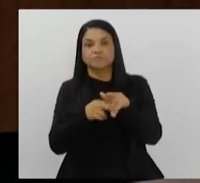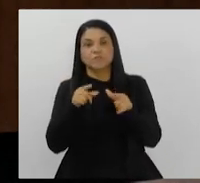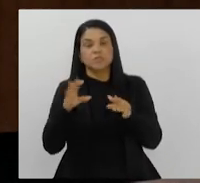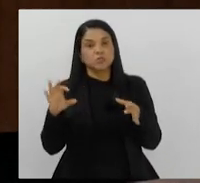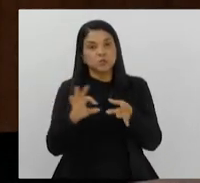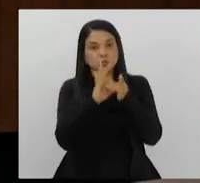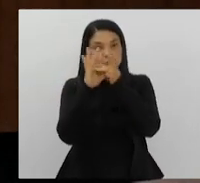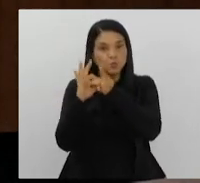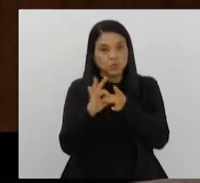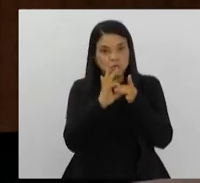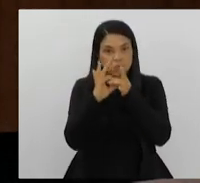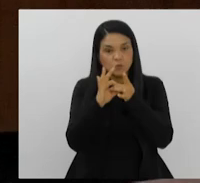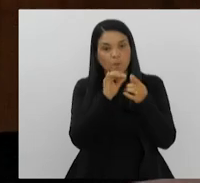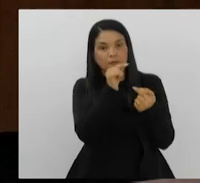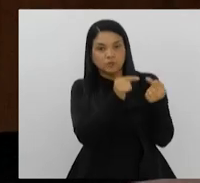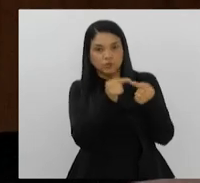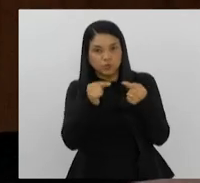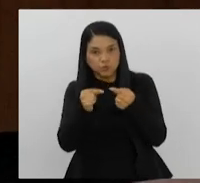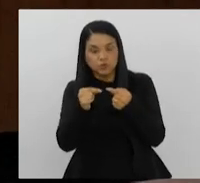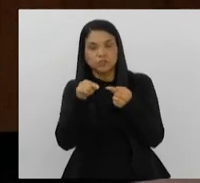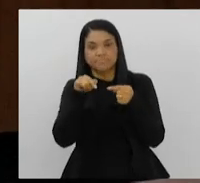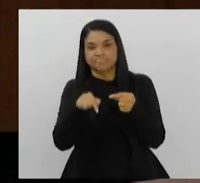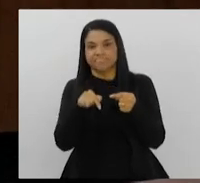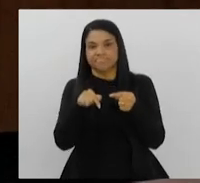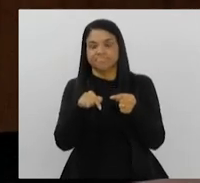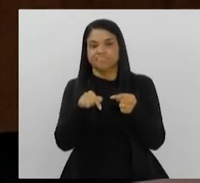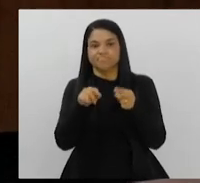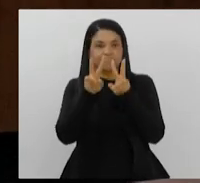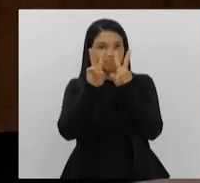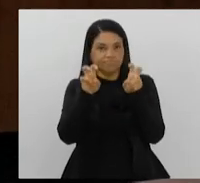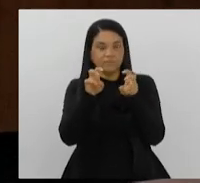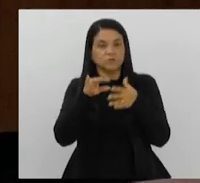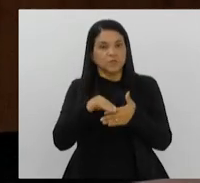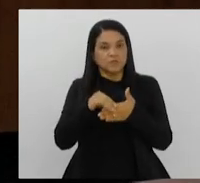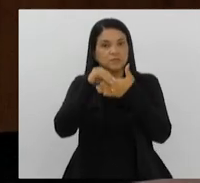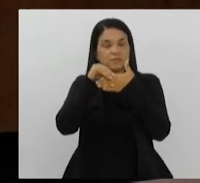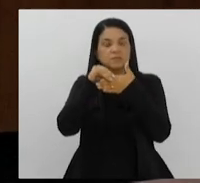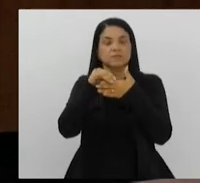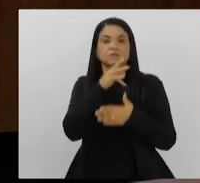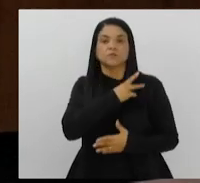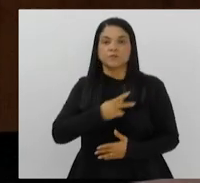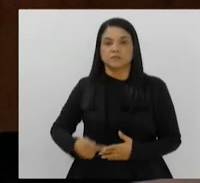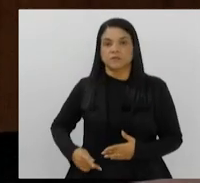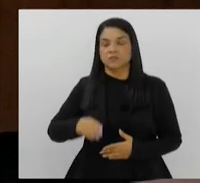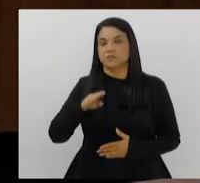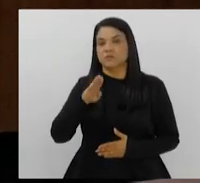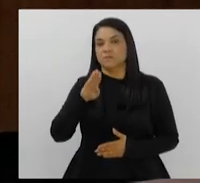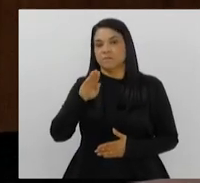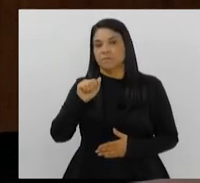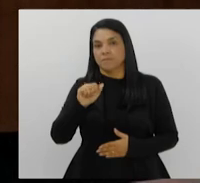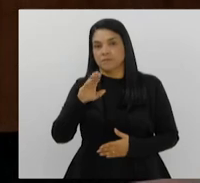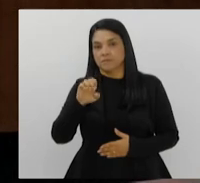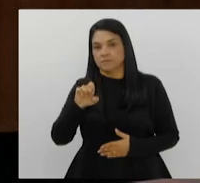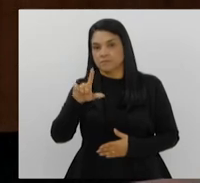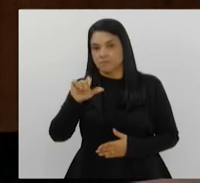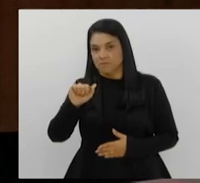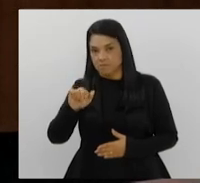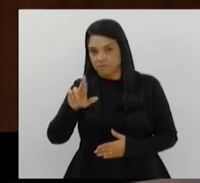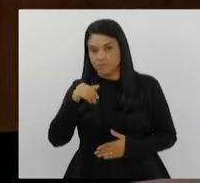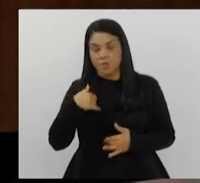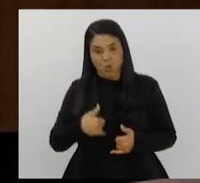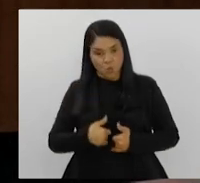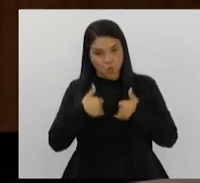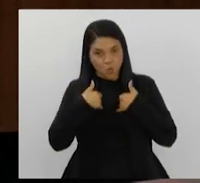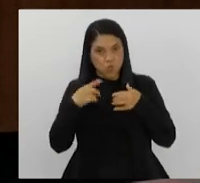prol de algo que está sendo recorrente sob a liderança do presidente Bacelar e que eu me orgulho muito de fazer parte